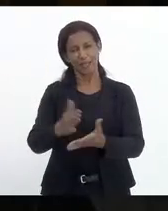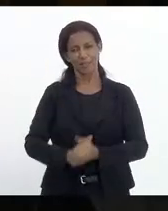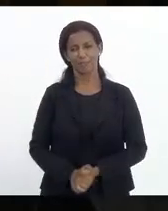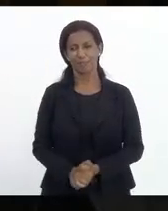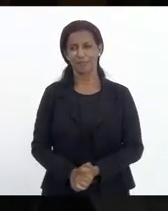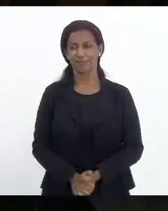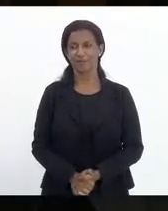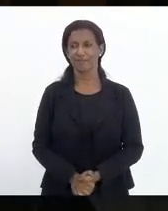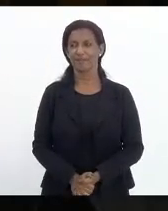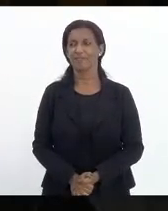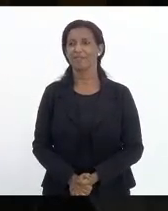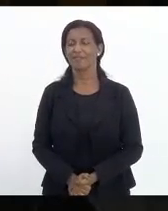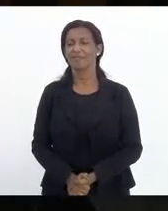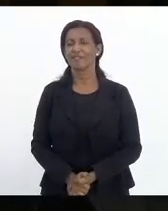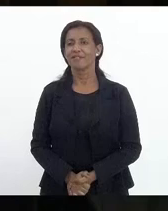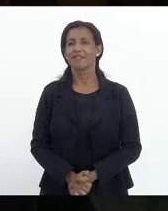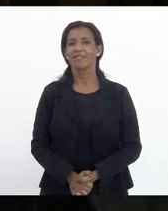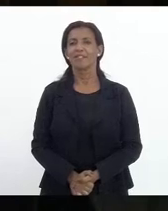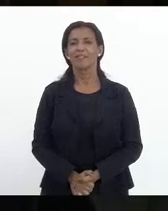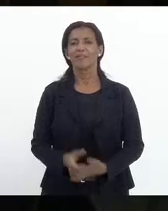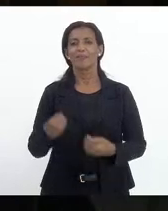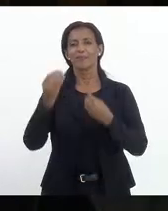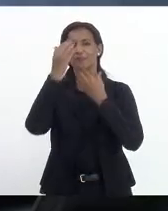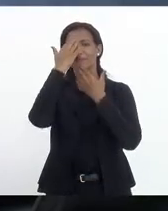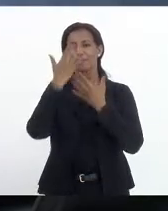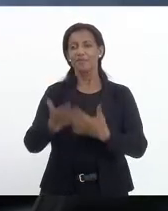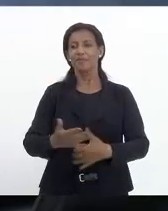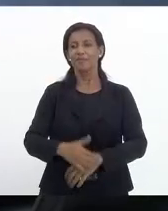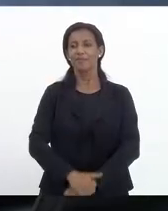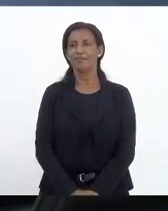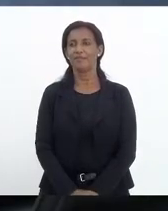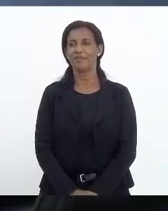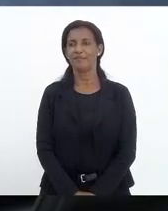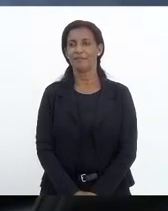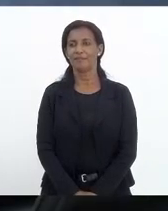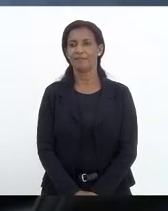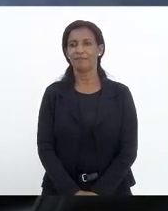pela sua disponibilidade de presidir então Obrigado seu presente